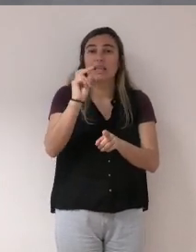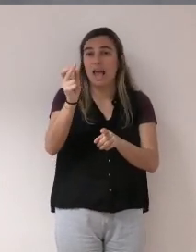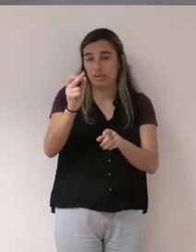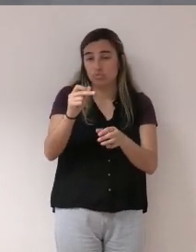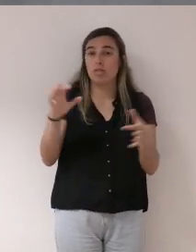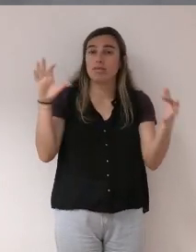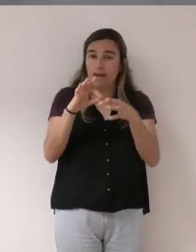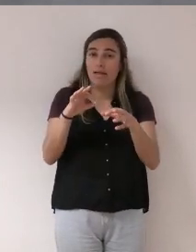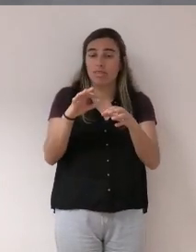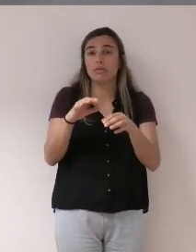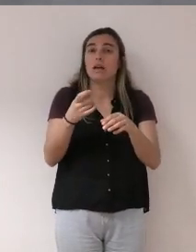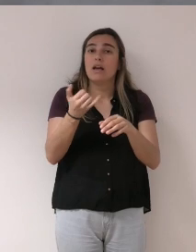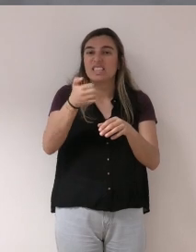não é?